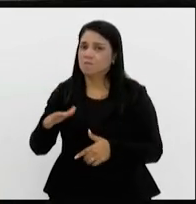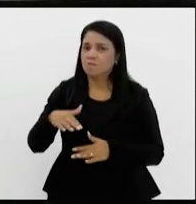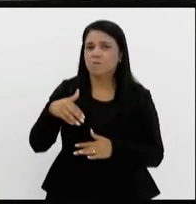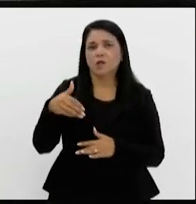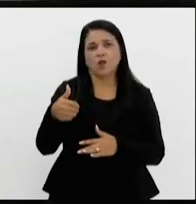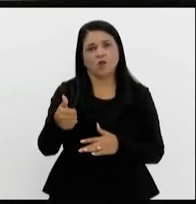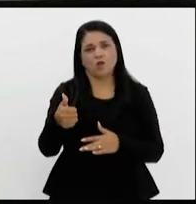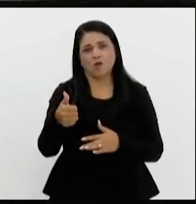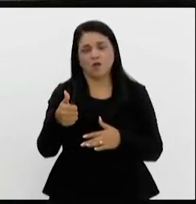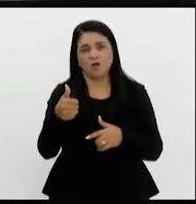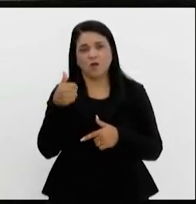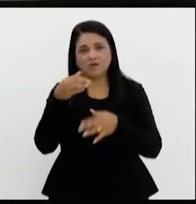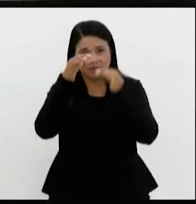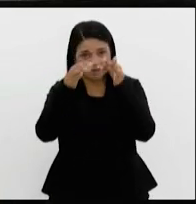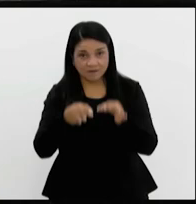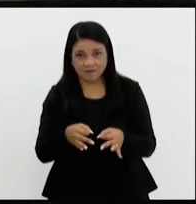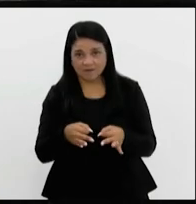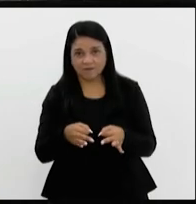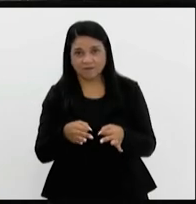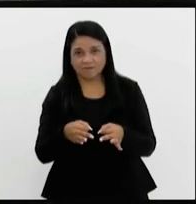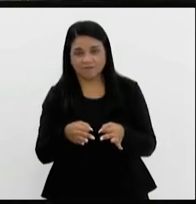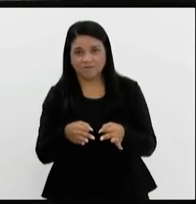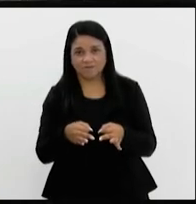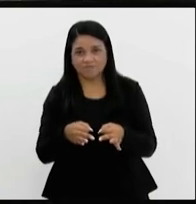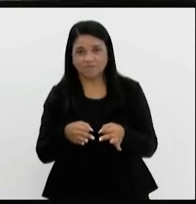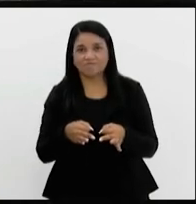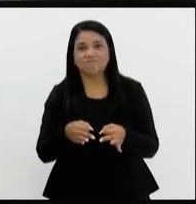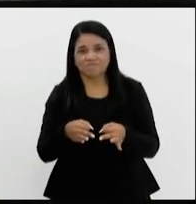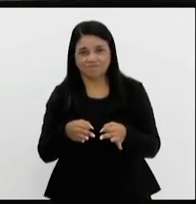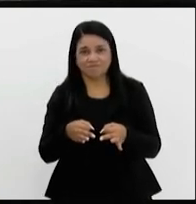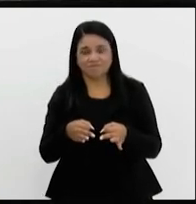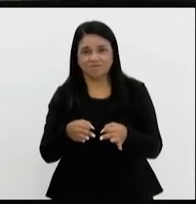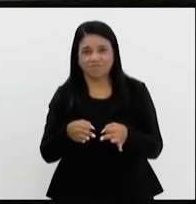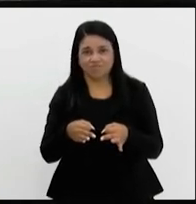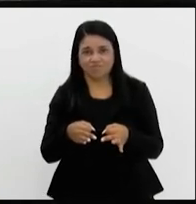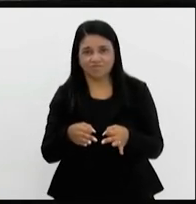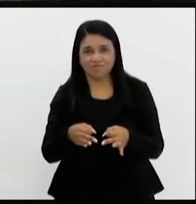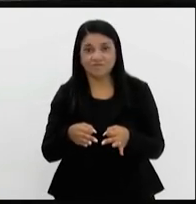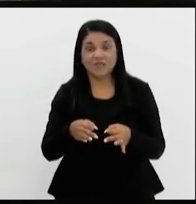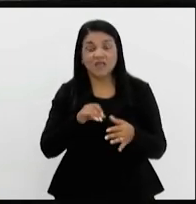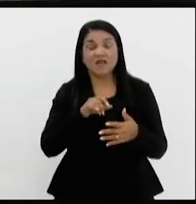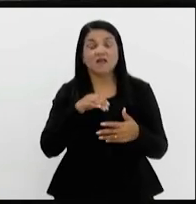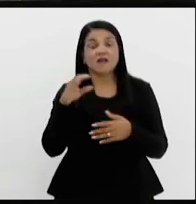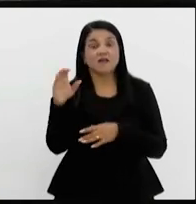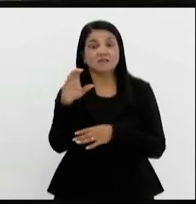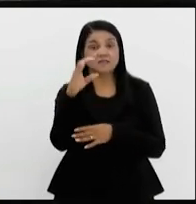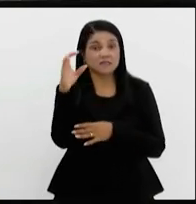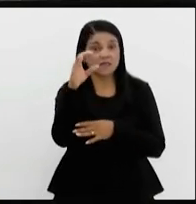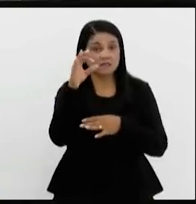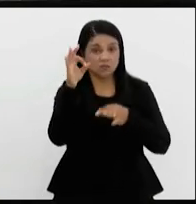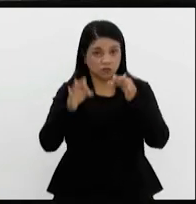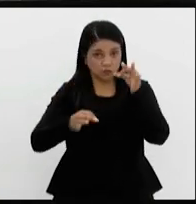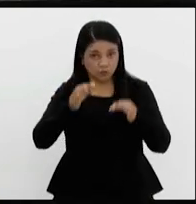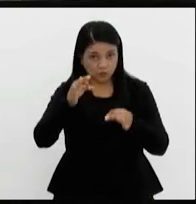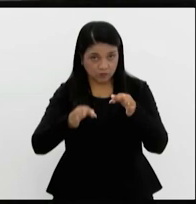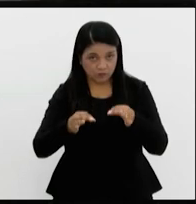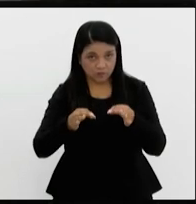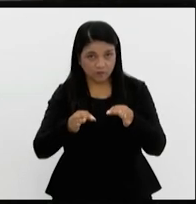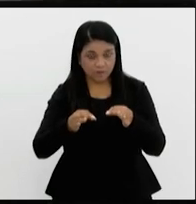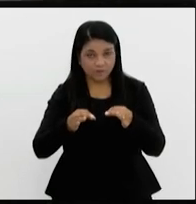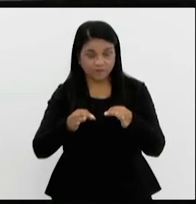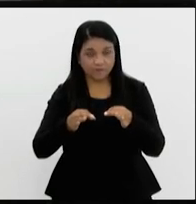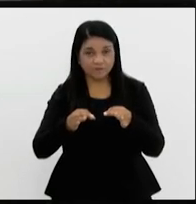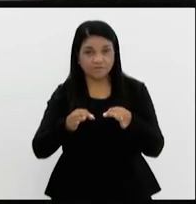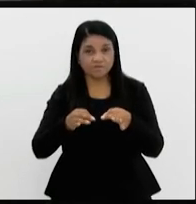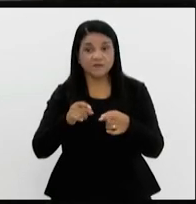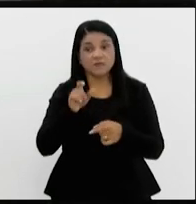verdade, ou de cultivar essa orquídea, que é a ciência jurídica. E ele termina dizendo o seguinte: não